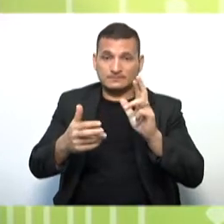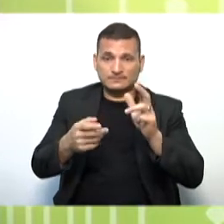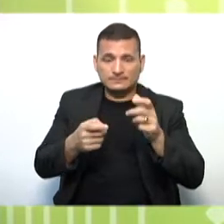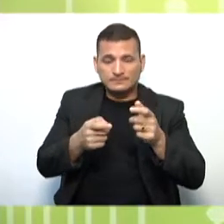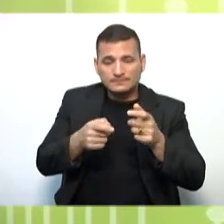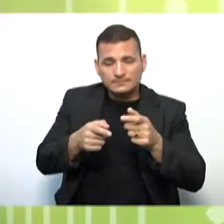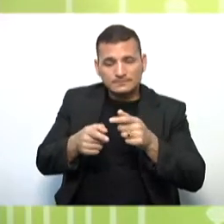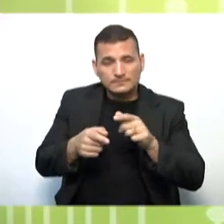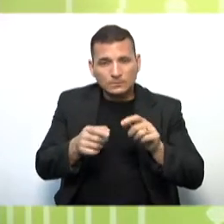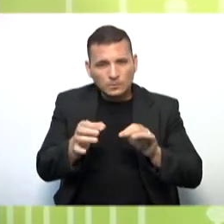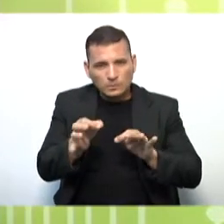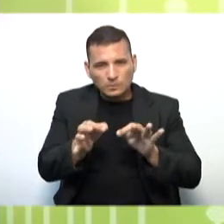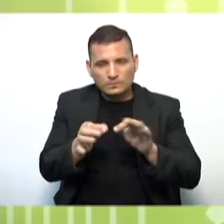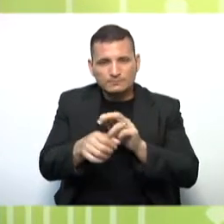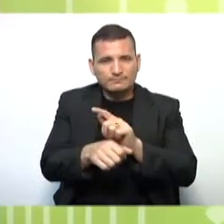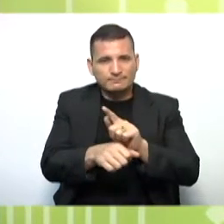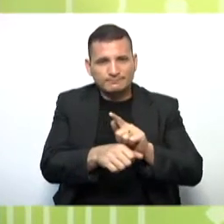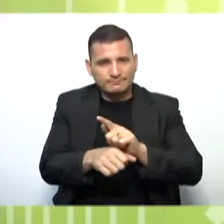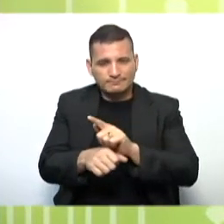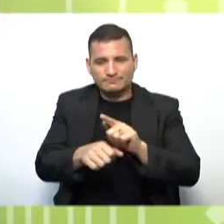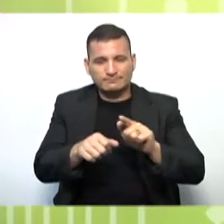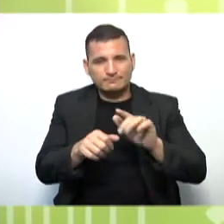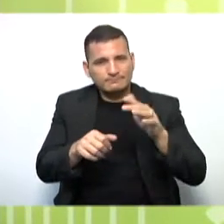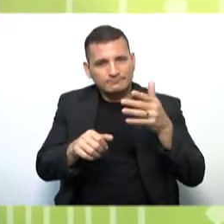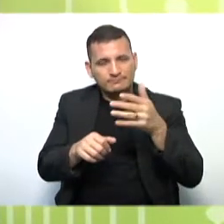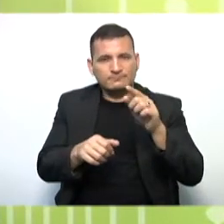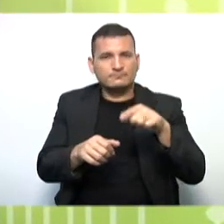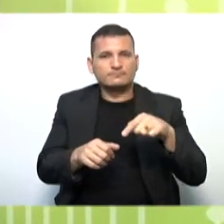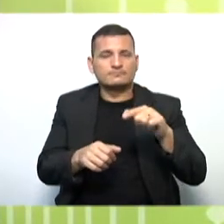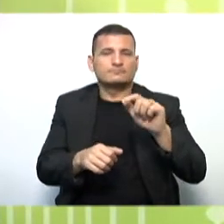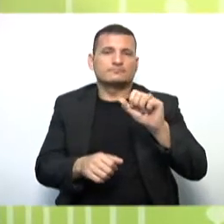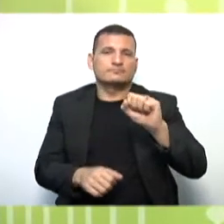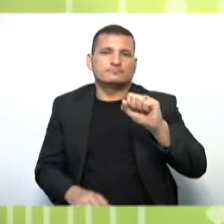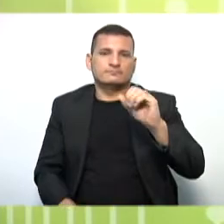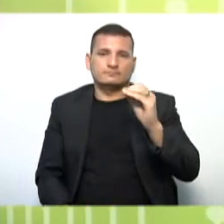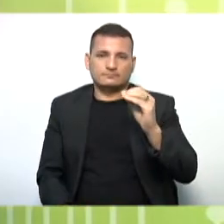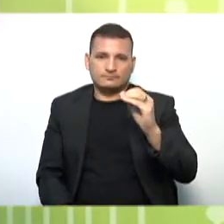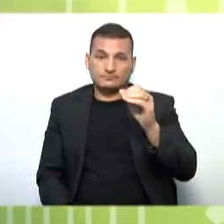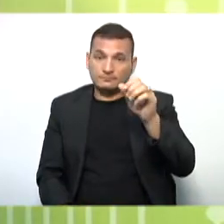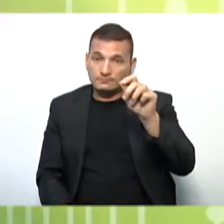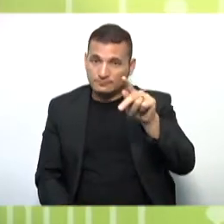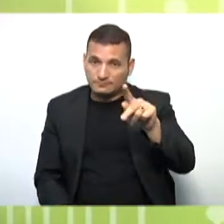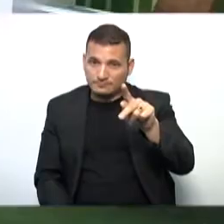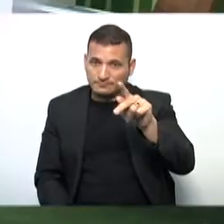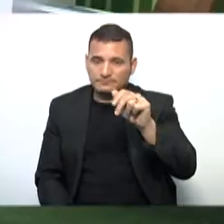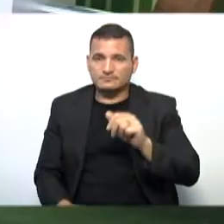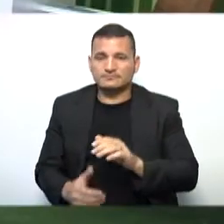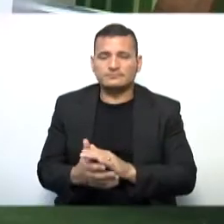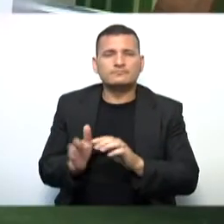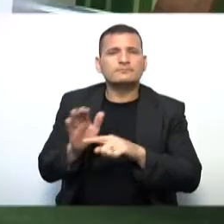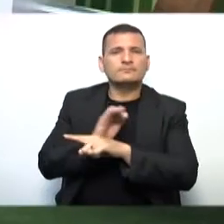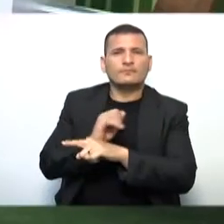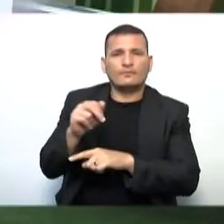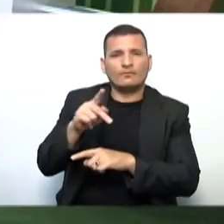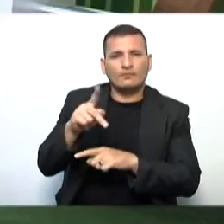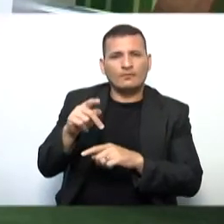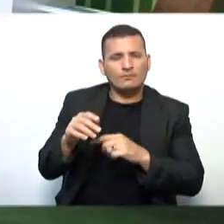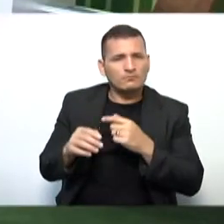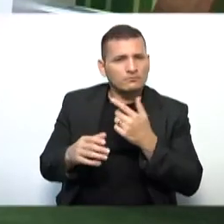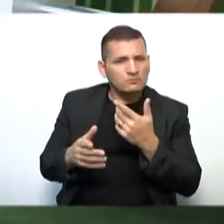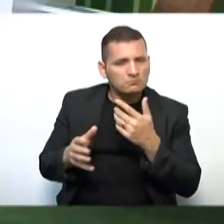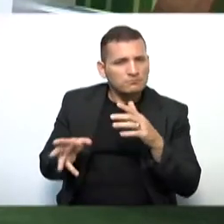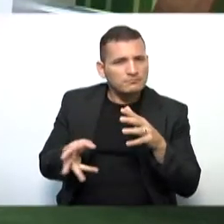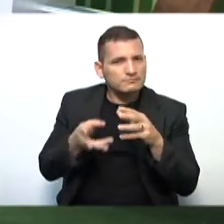tudo isso é o nosso sistema operacional, ok? Professor, alguma colocação sobre o sistema operacional? Que Não. acho